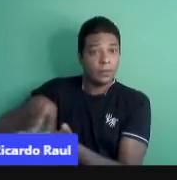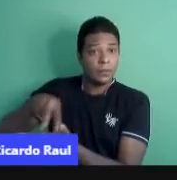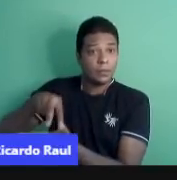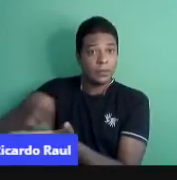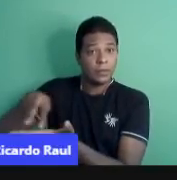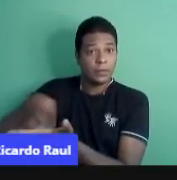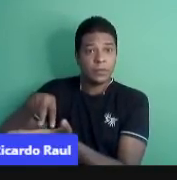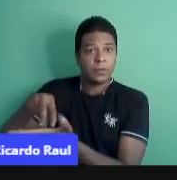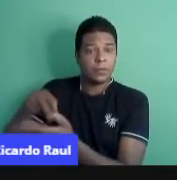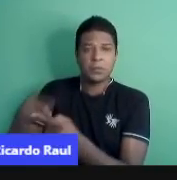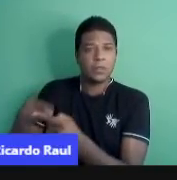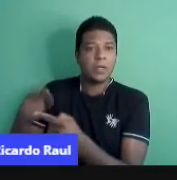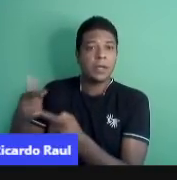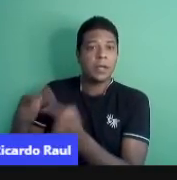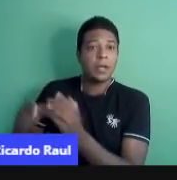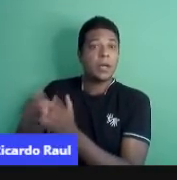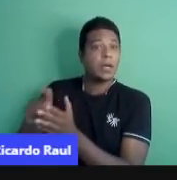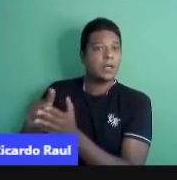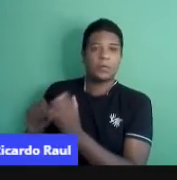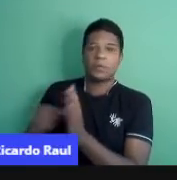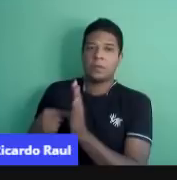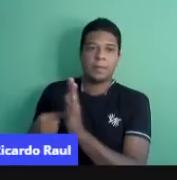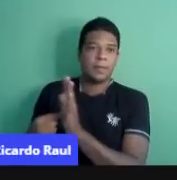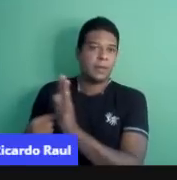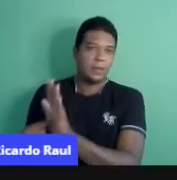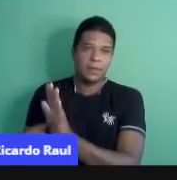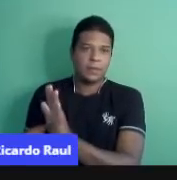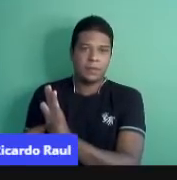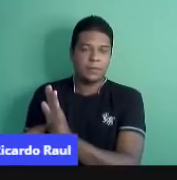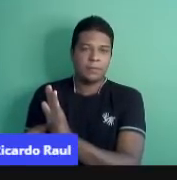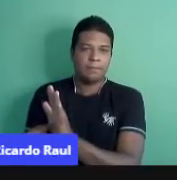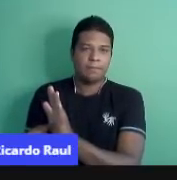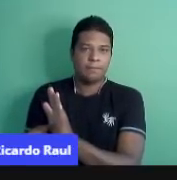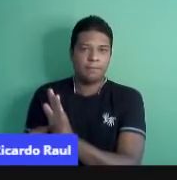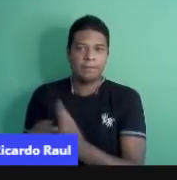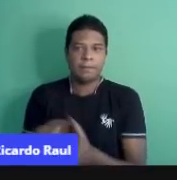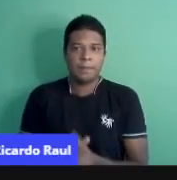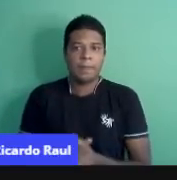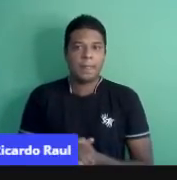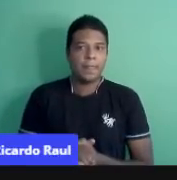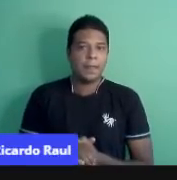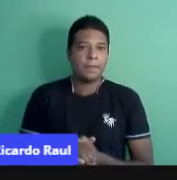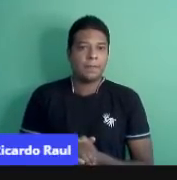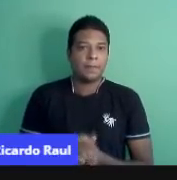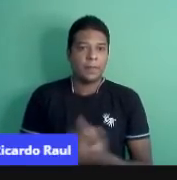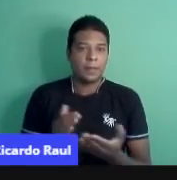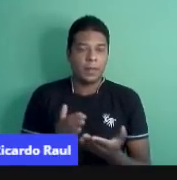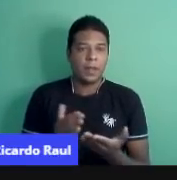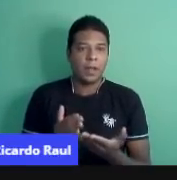não aparecia no nosso currículo antigo, certo? Apesar de já aparecer